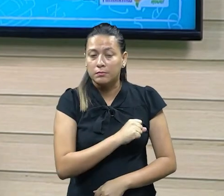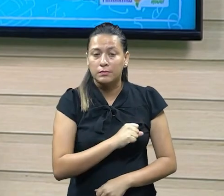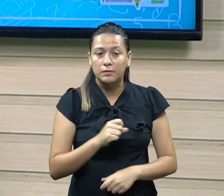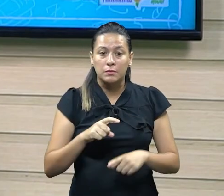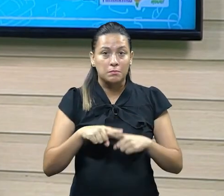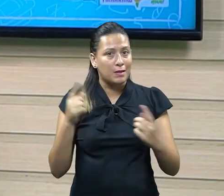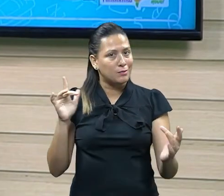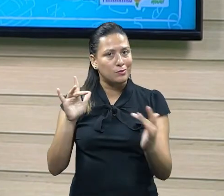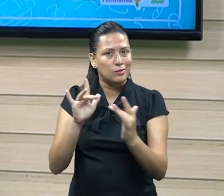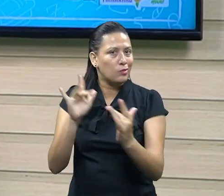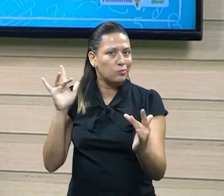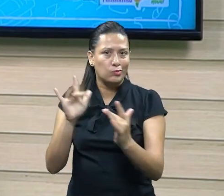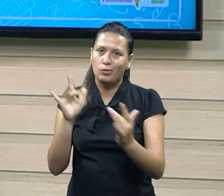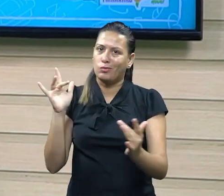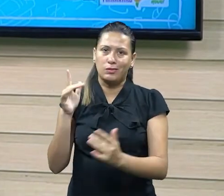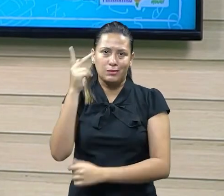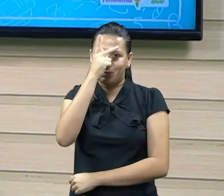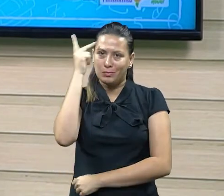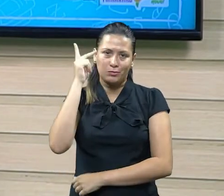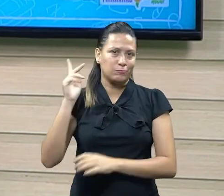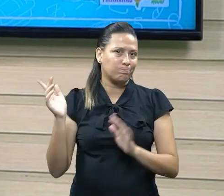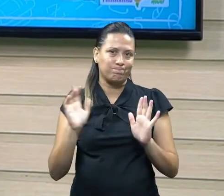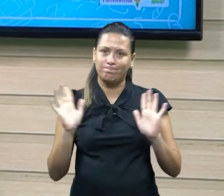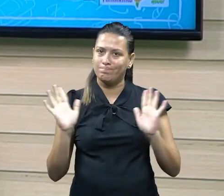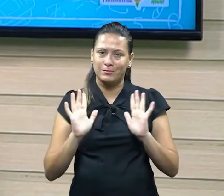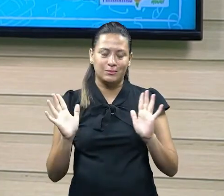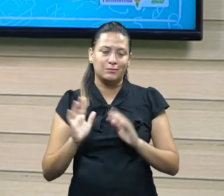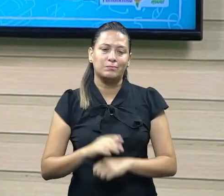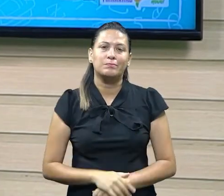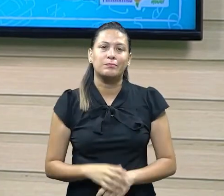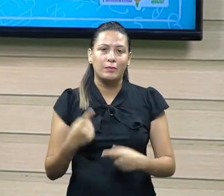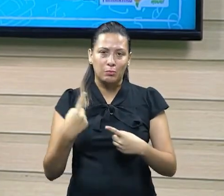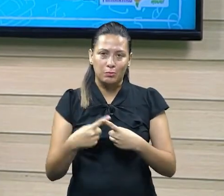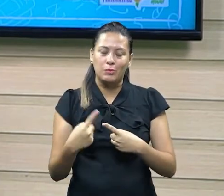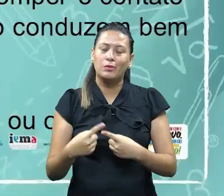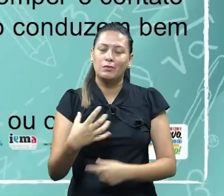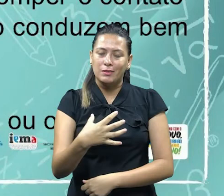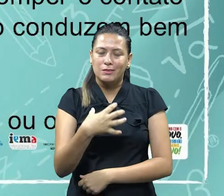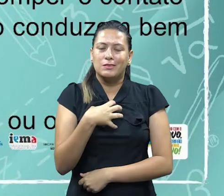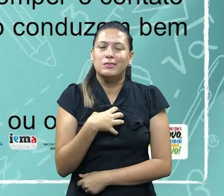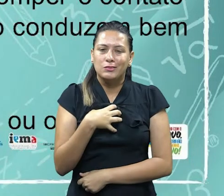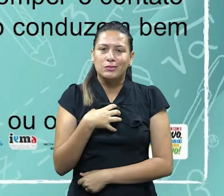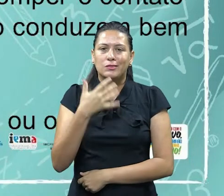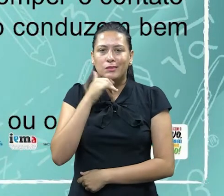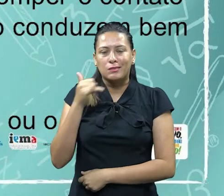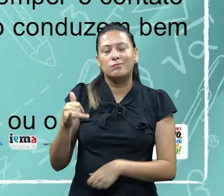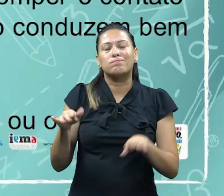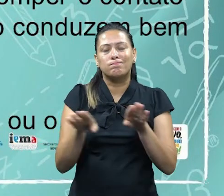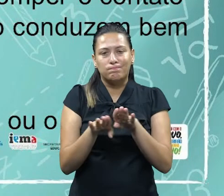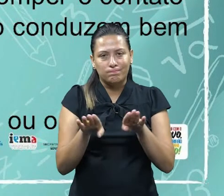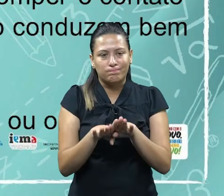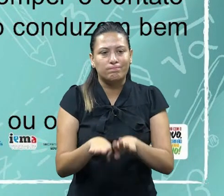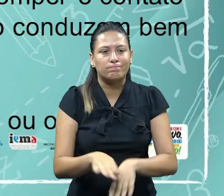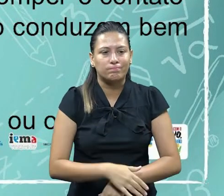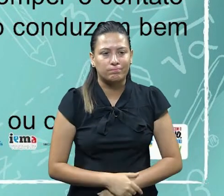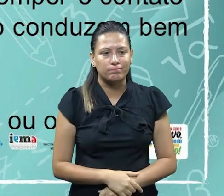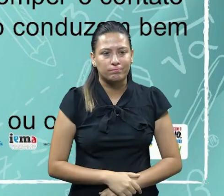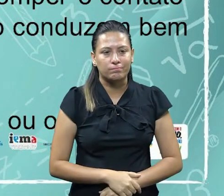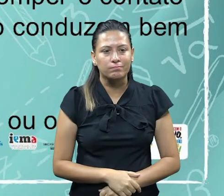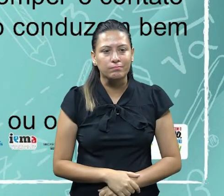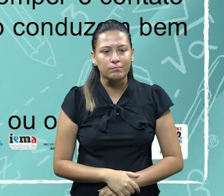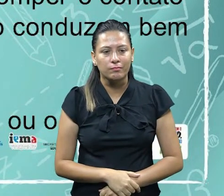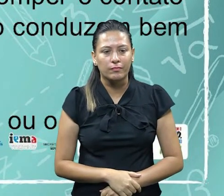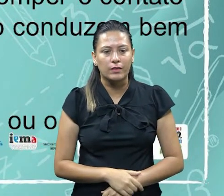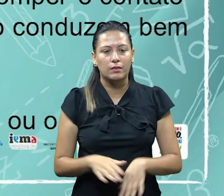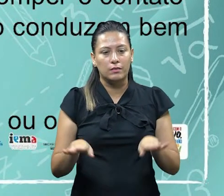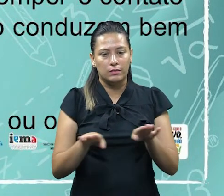possível, mas não toque na pessoa de mão limpa, porque você também vai tomar o choque. E também, tá, acionar